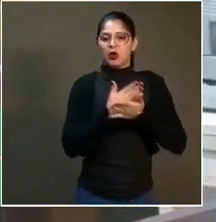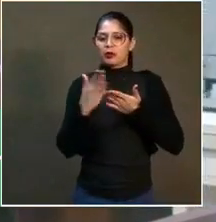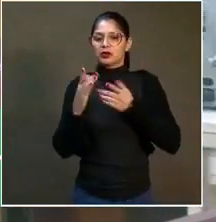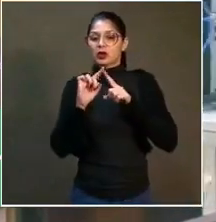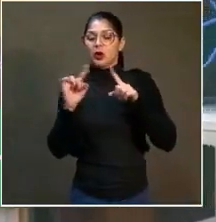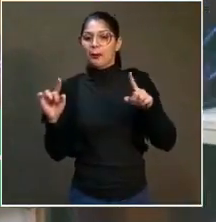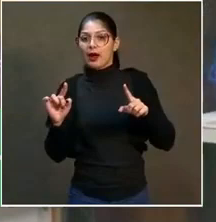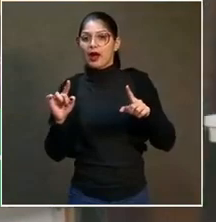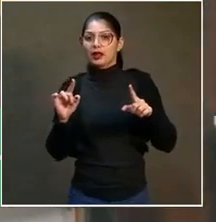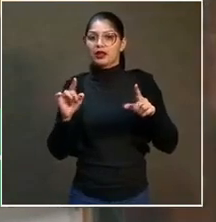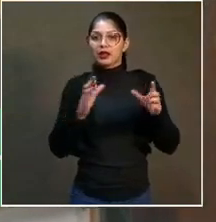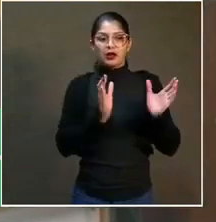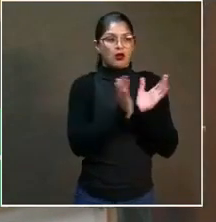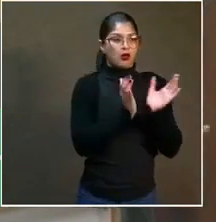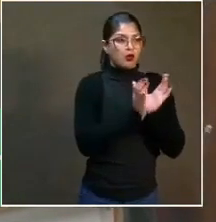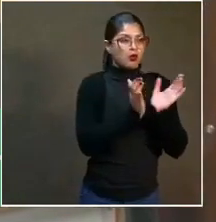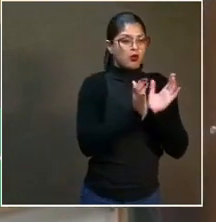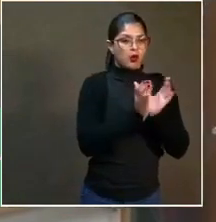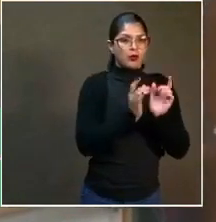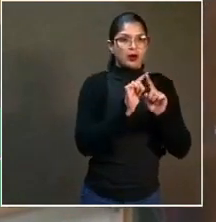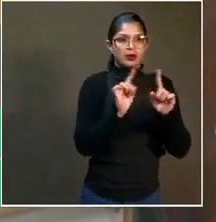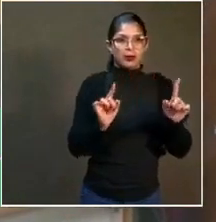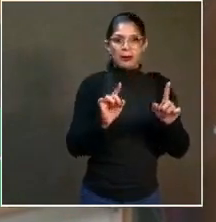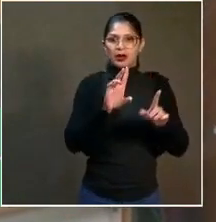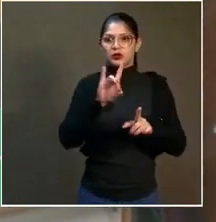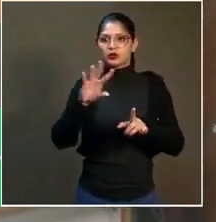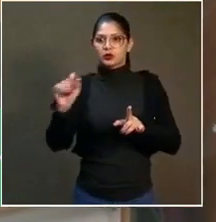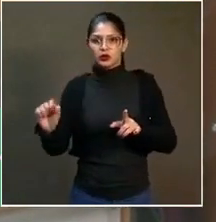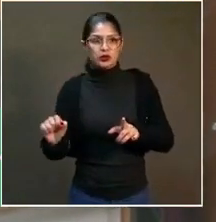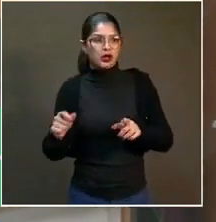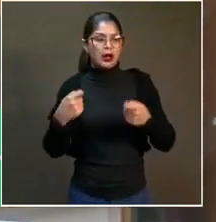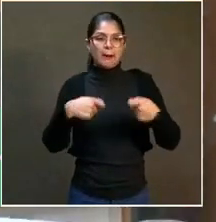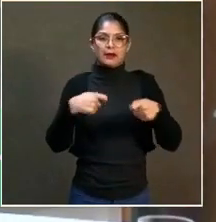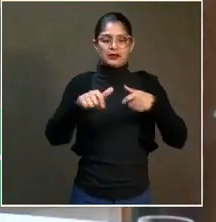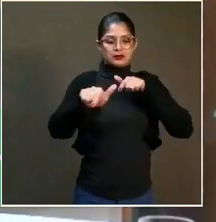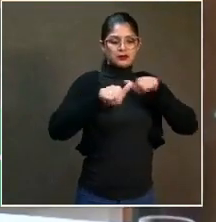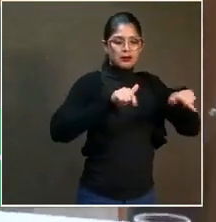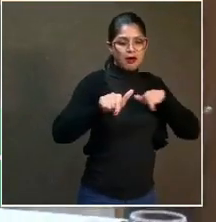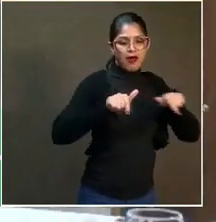Sabe o que o comando fez? Faz tratamento, mas no dia do tratamento tem que escala.